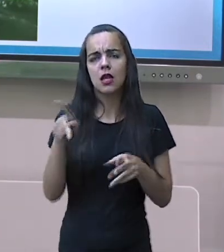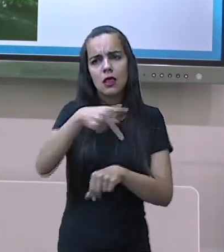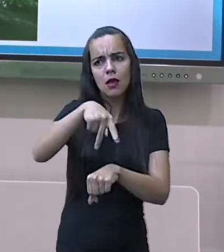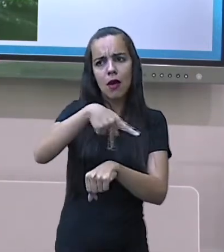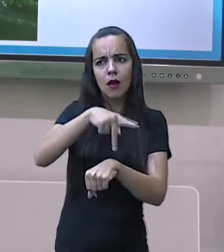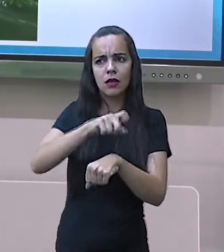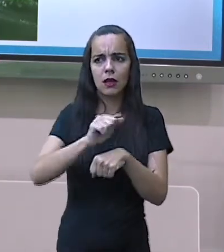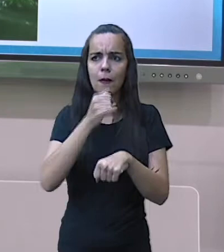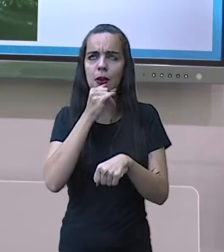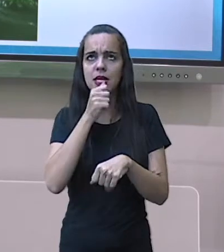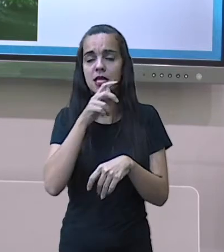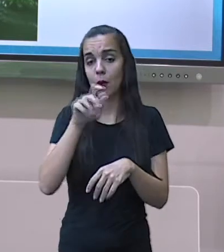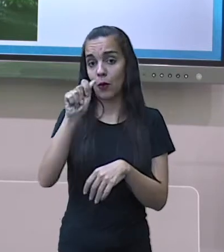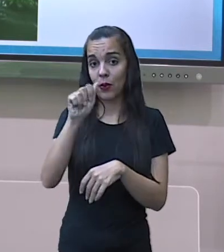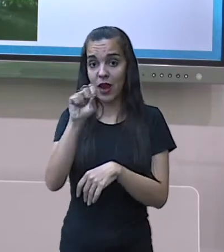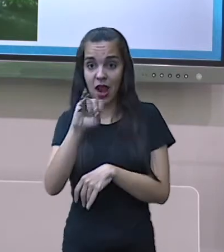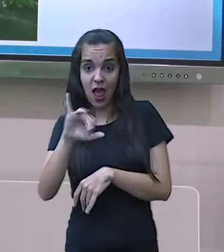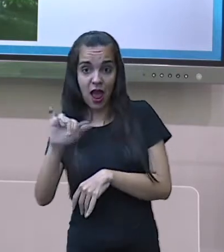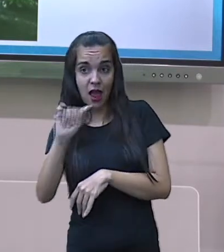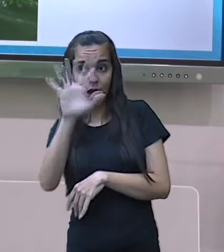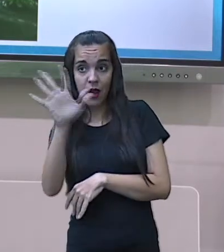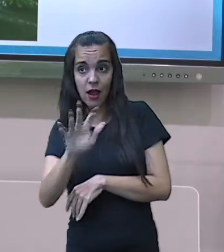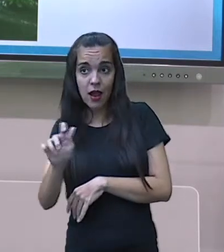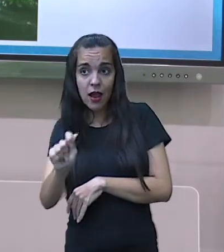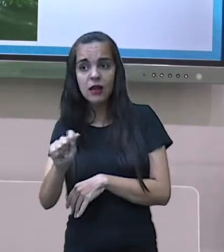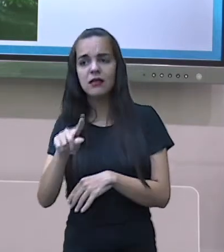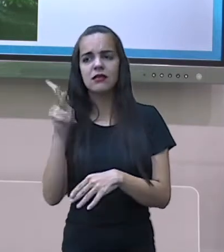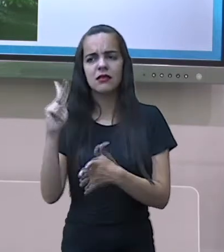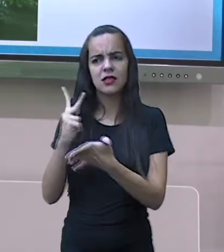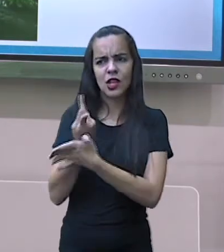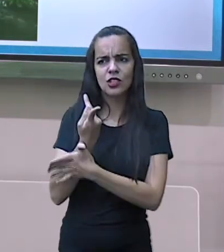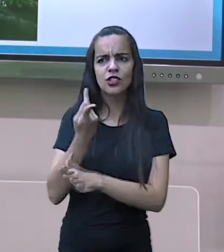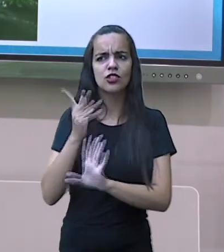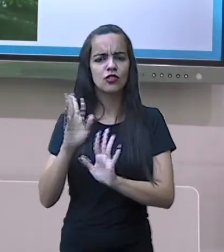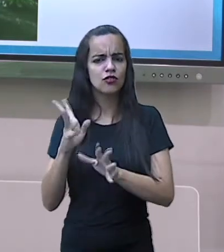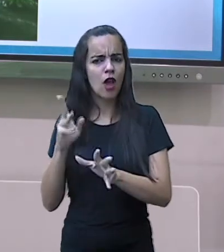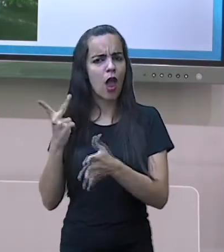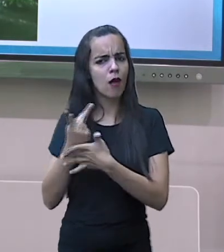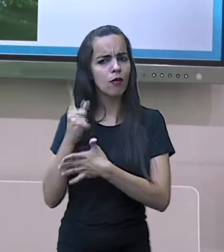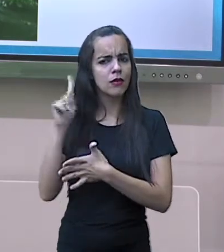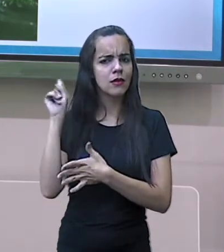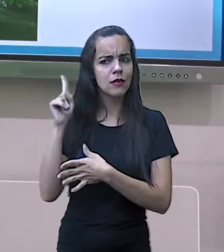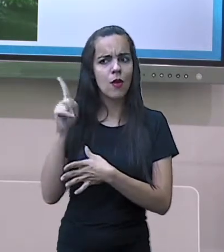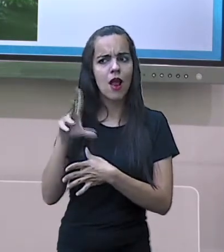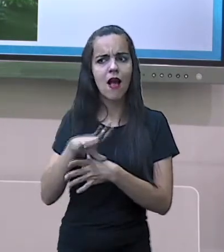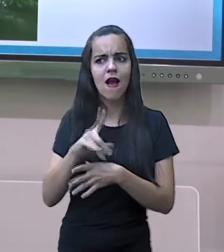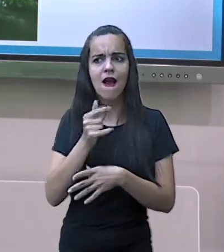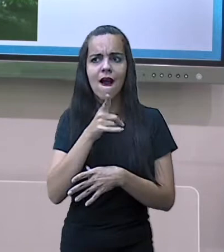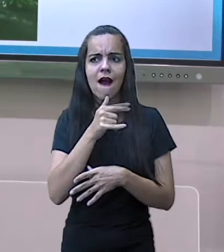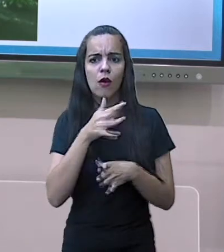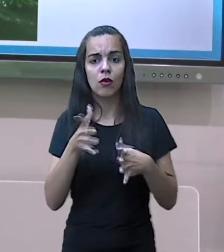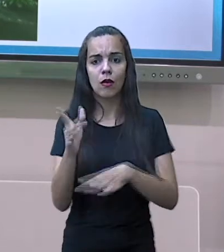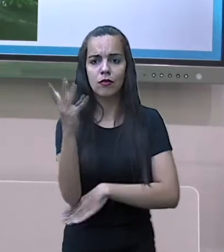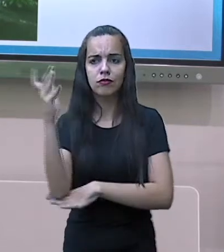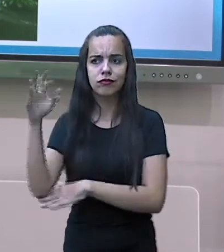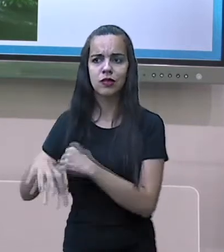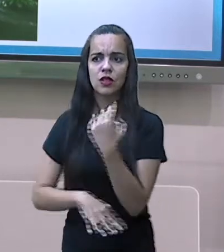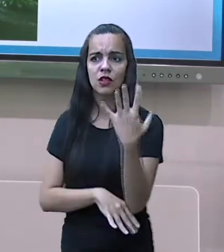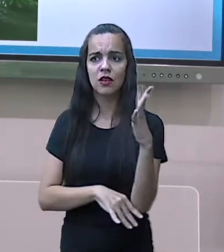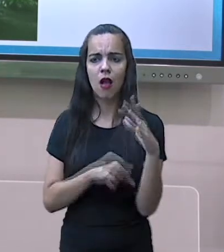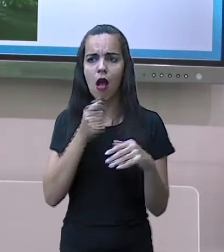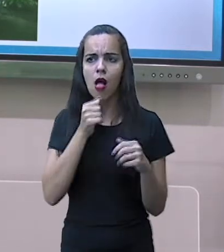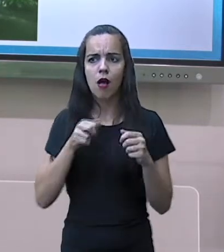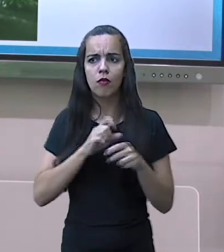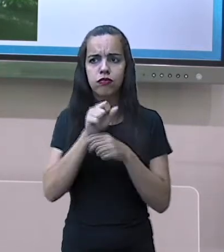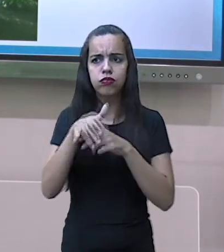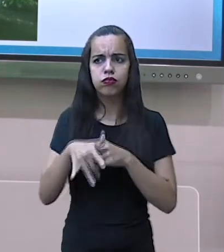países da Ásia, é comum isso acontecer em alguns países da Ásia, mas aqui nós vemos um rio, tá? E até,